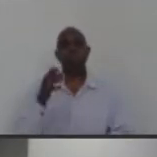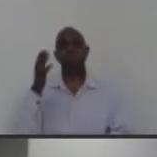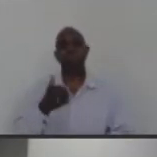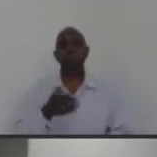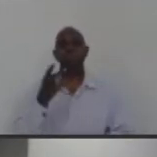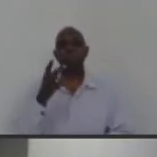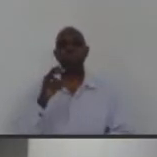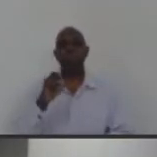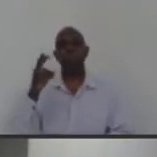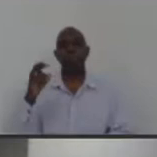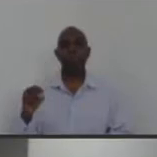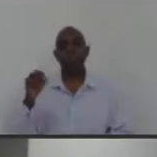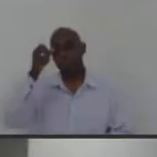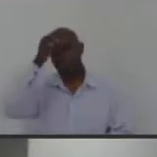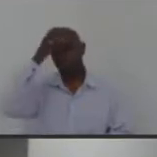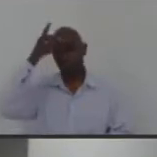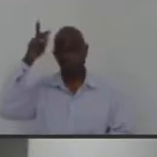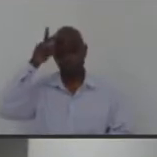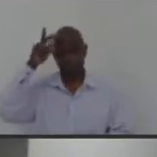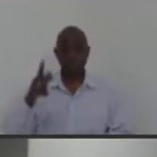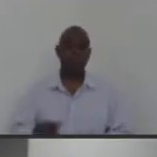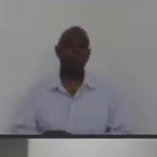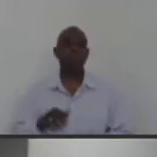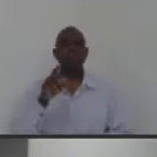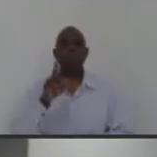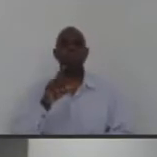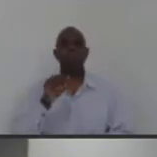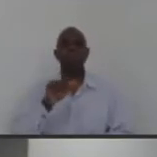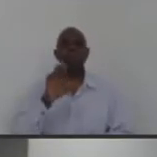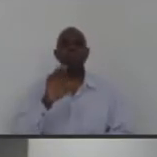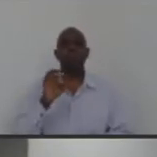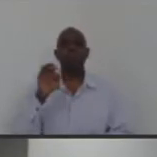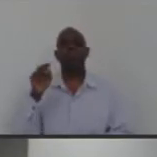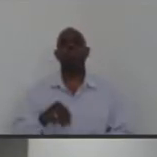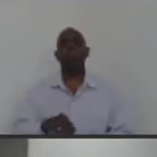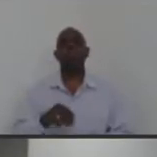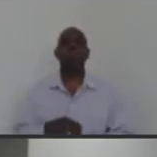autoria do prefeito municipal Luiz Alfredo Castro Rosa Dalben,